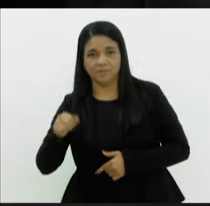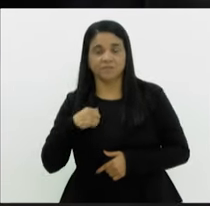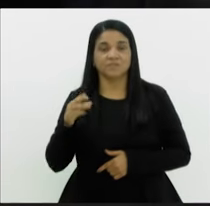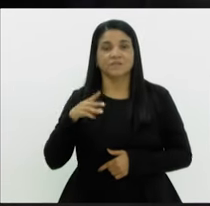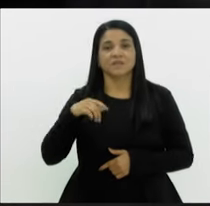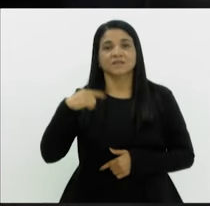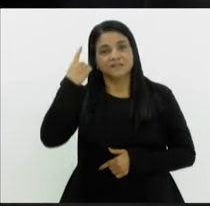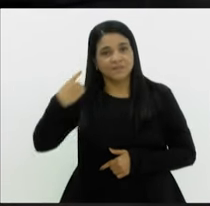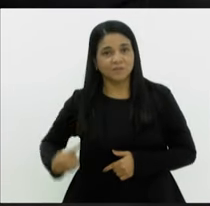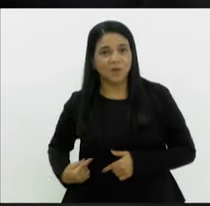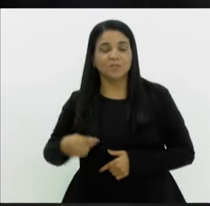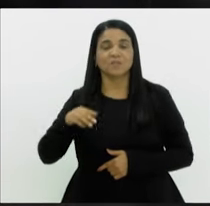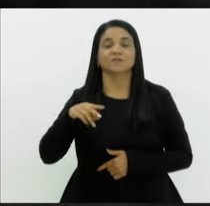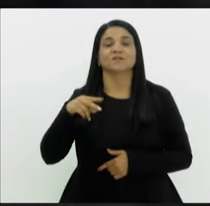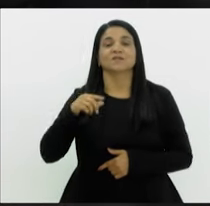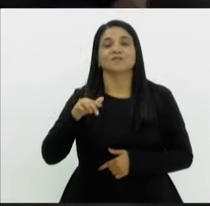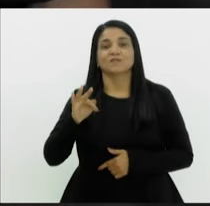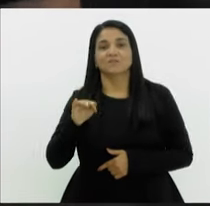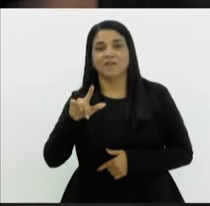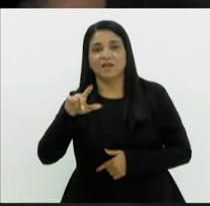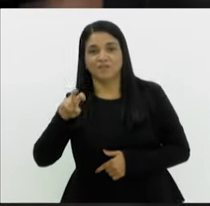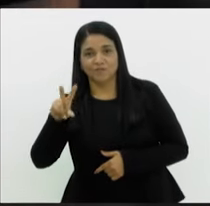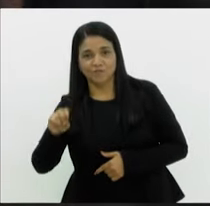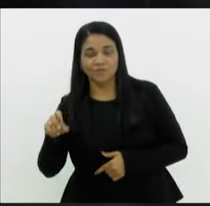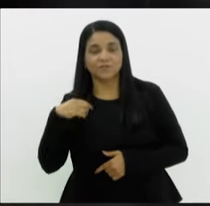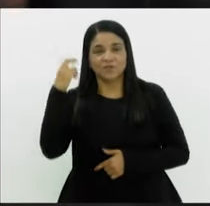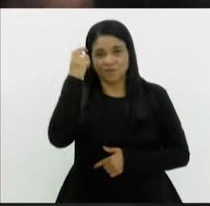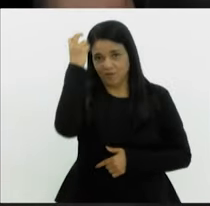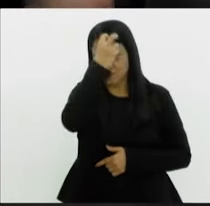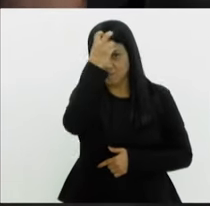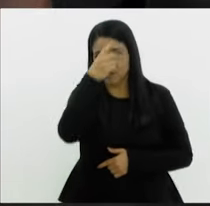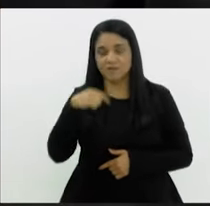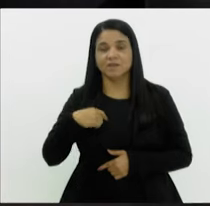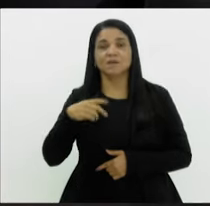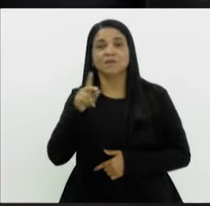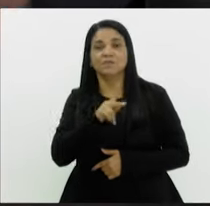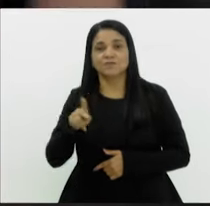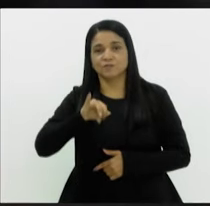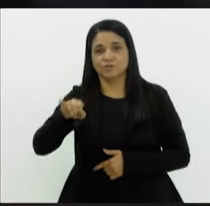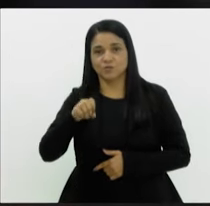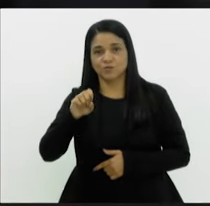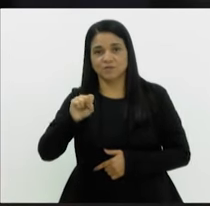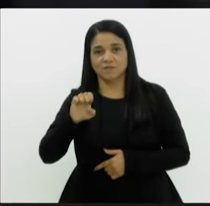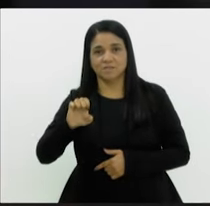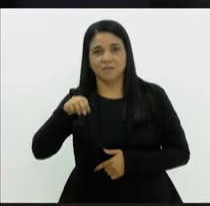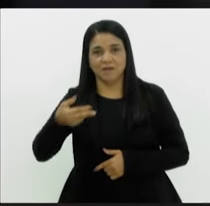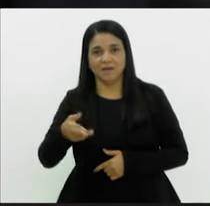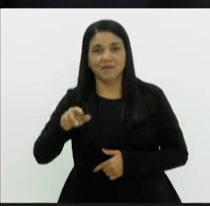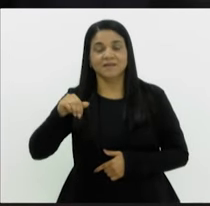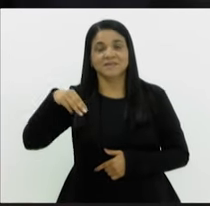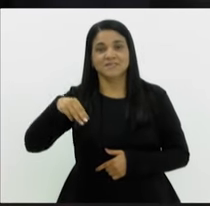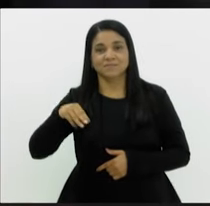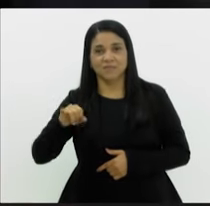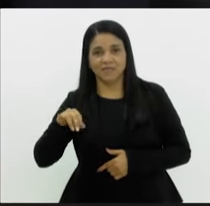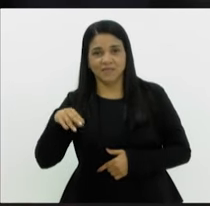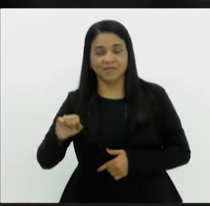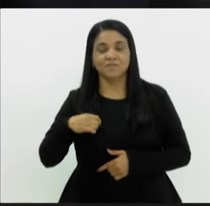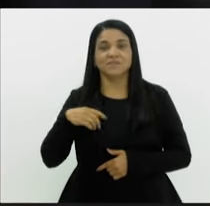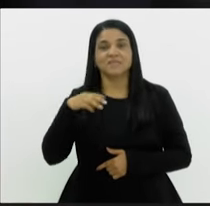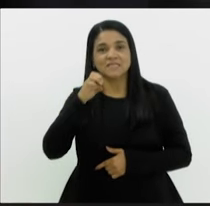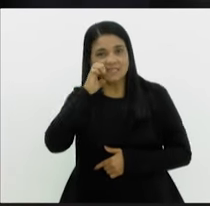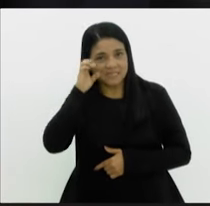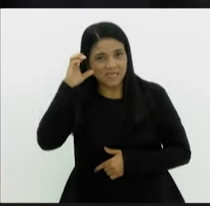Flávio Serafini, Valdeci da Saúde, Verônica Lima, Professor Josemar, Carlos Mink, Célia Jordão,